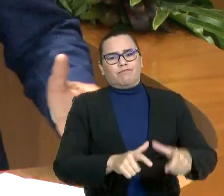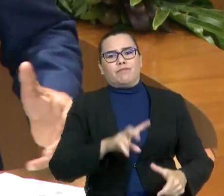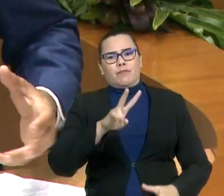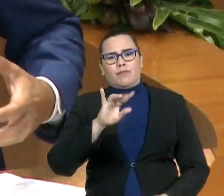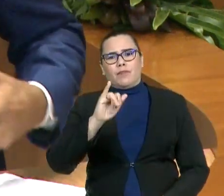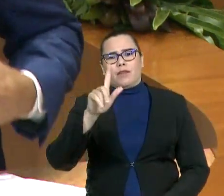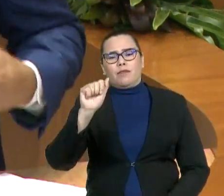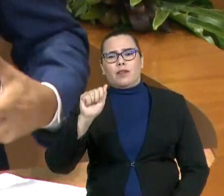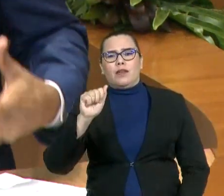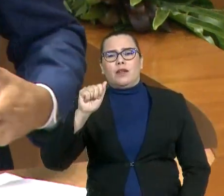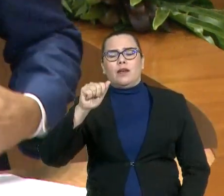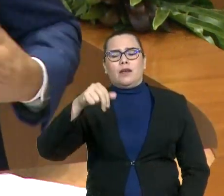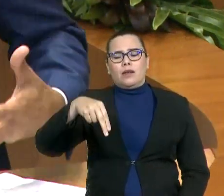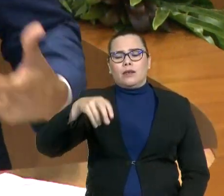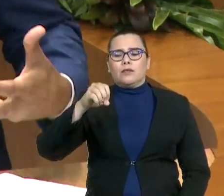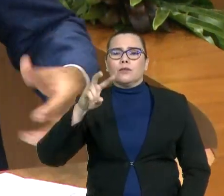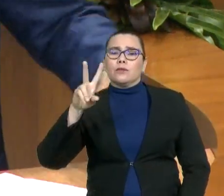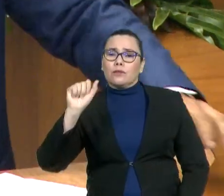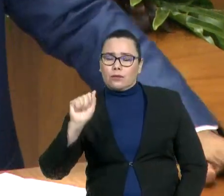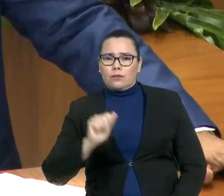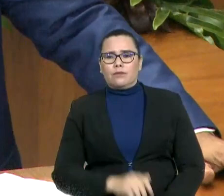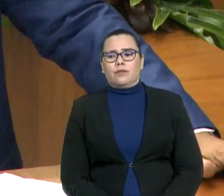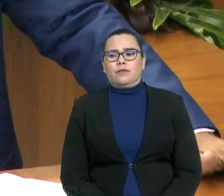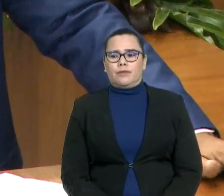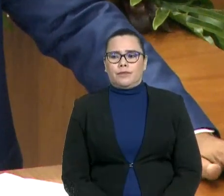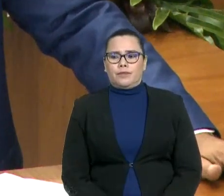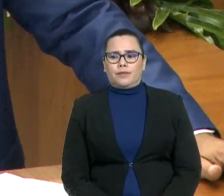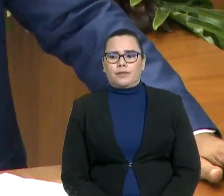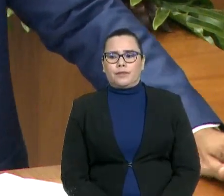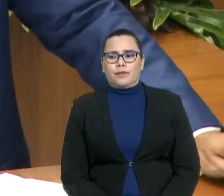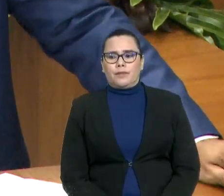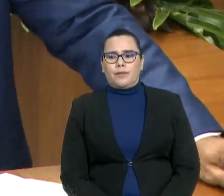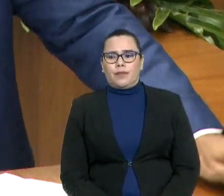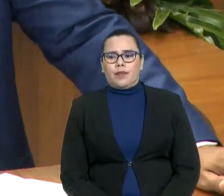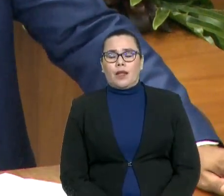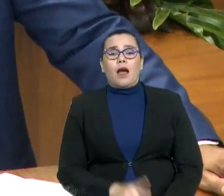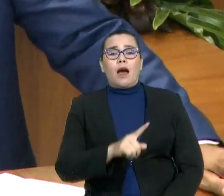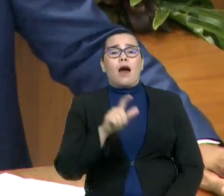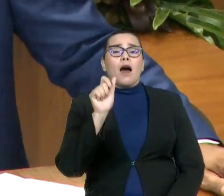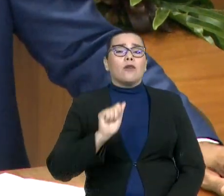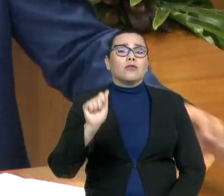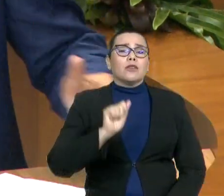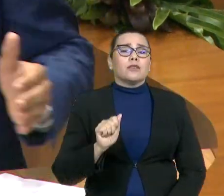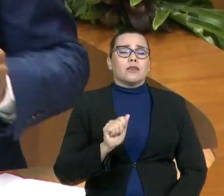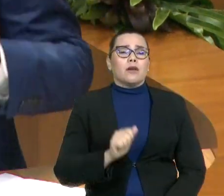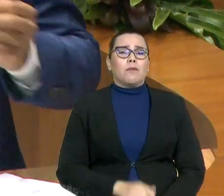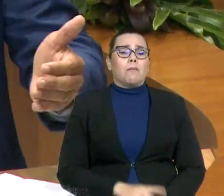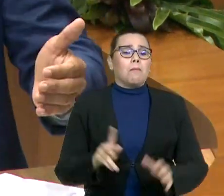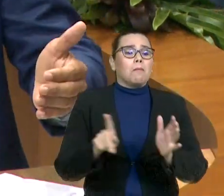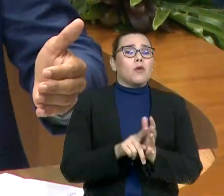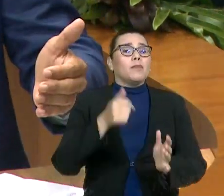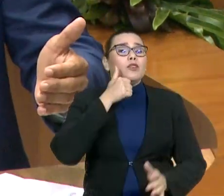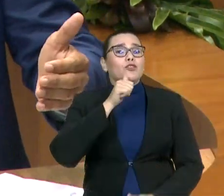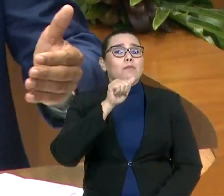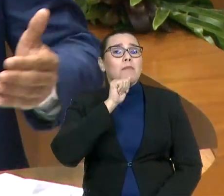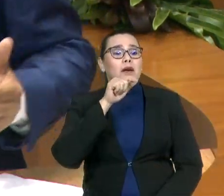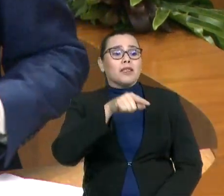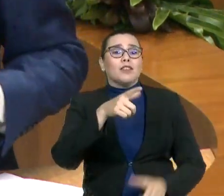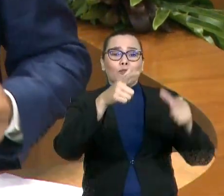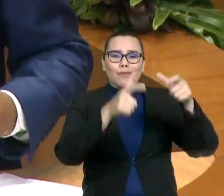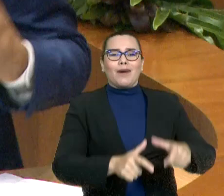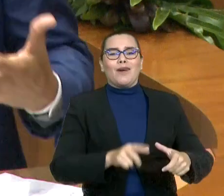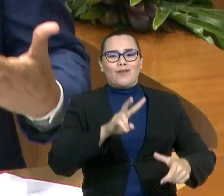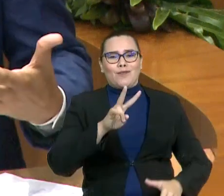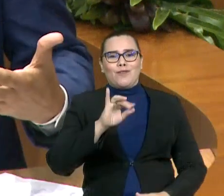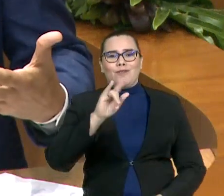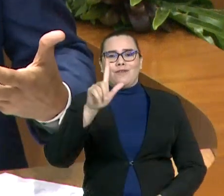é um projeto que ele é tocado, que ele é realizado pela Associação Beneficente de Mães da Vila Nova. E